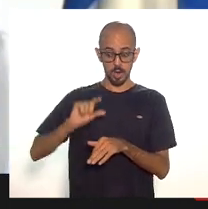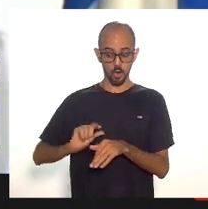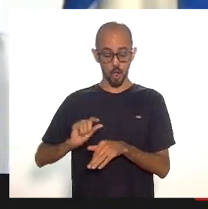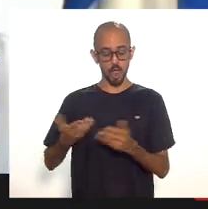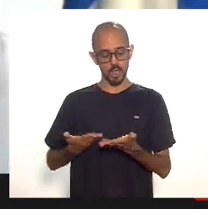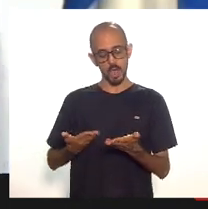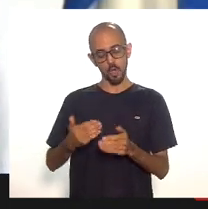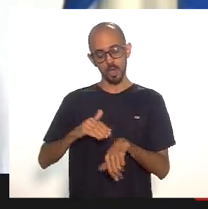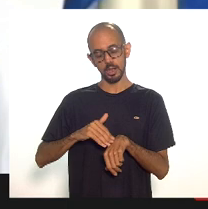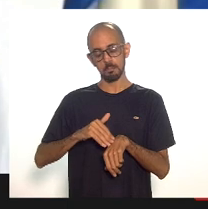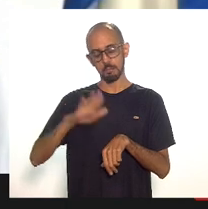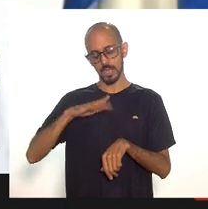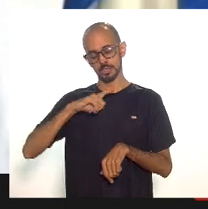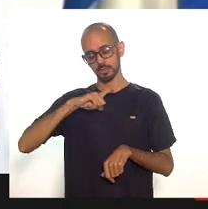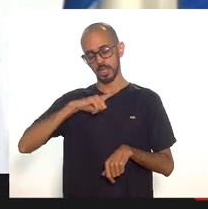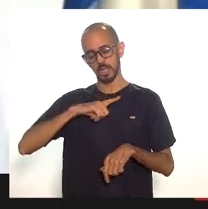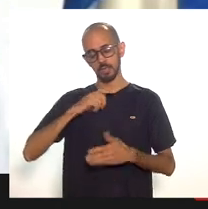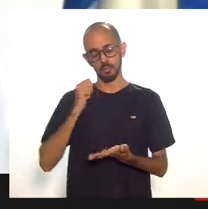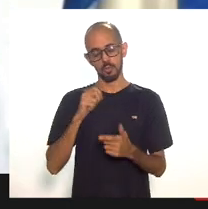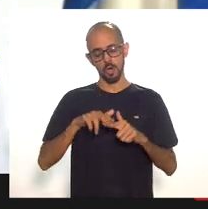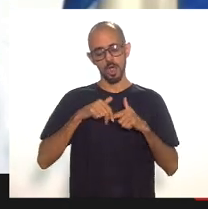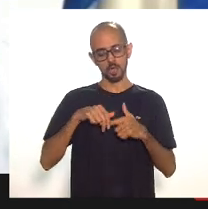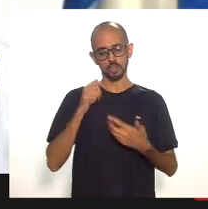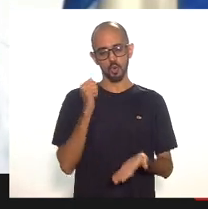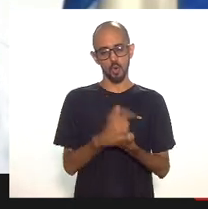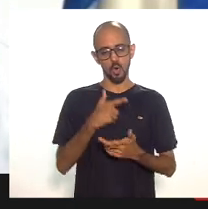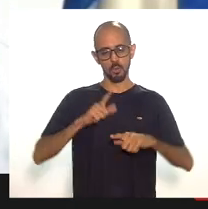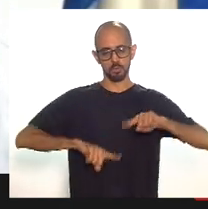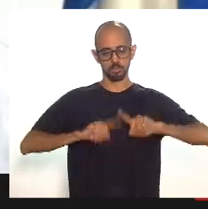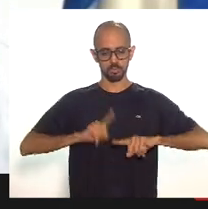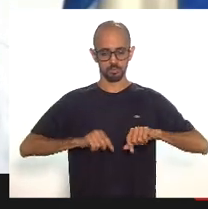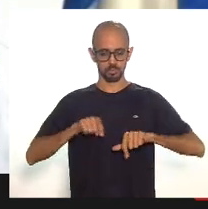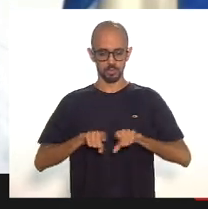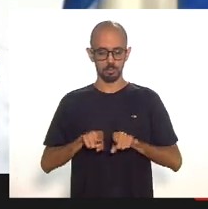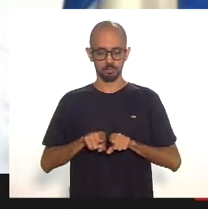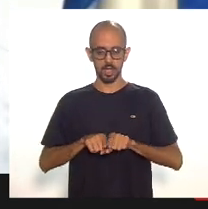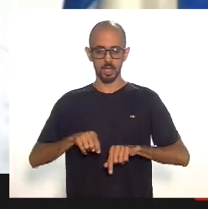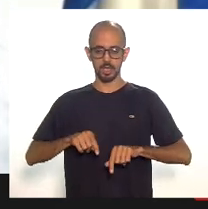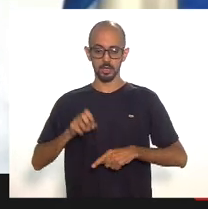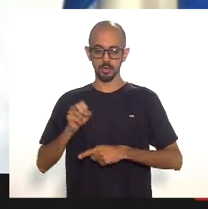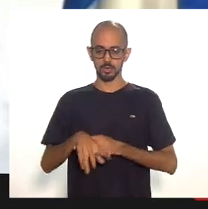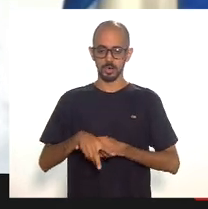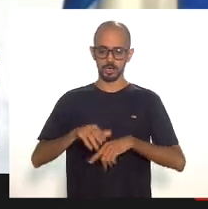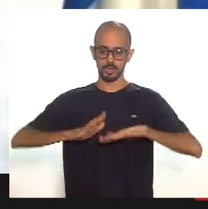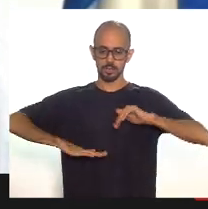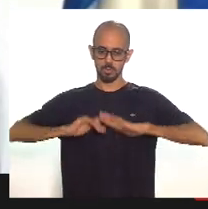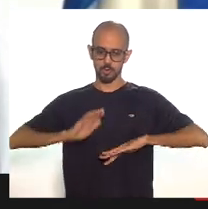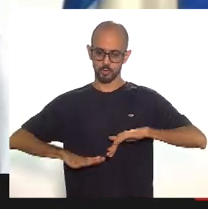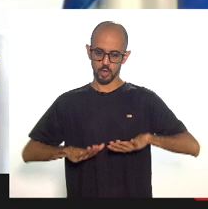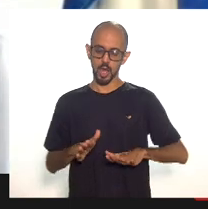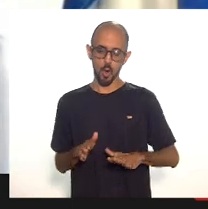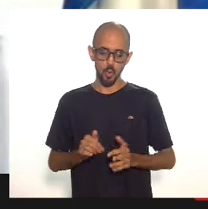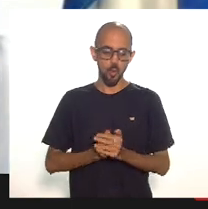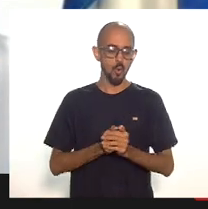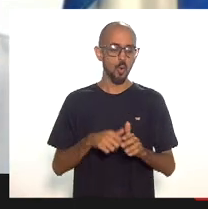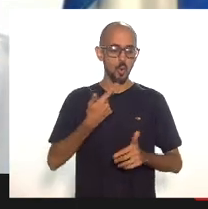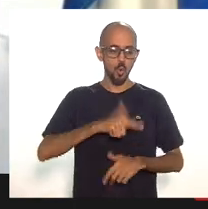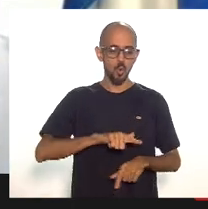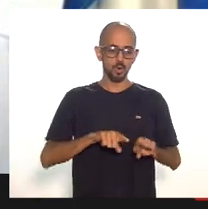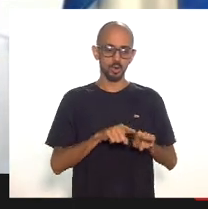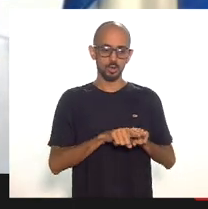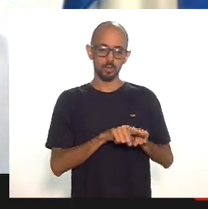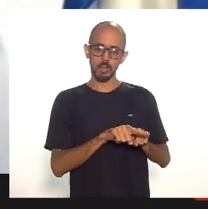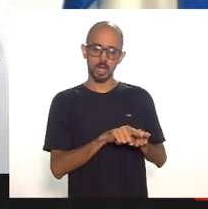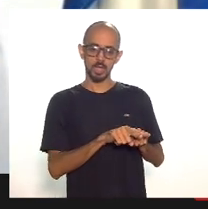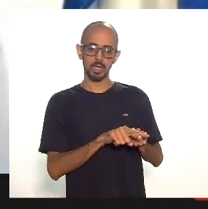por compra de mais insumos e também por aumento de profissionais trabalhando dentro daquela unidade. A mesma coisa acontece com o Hospital